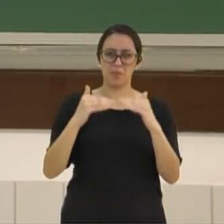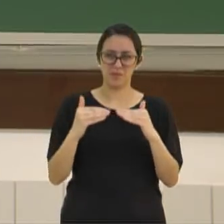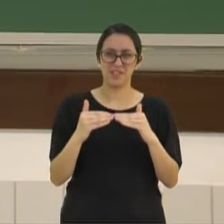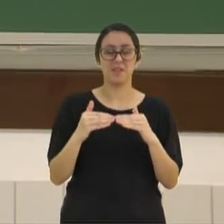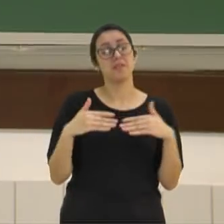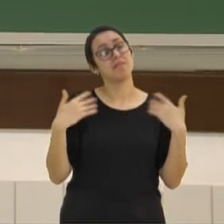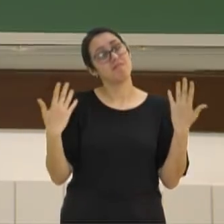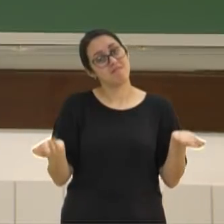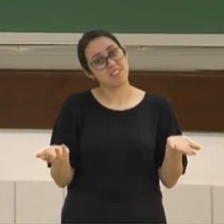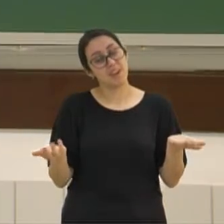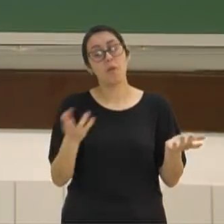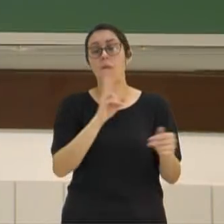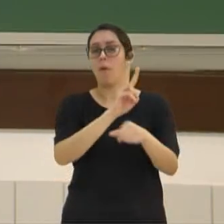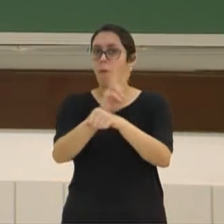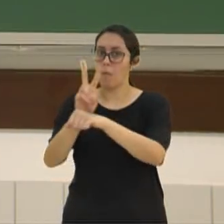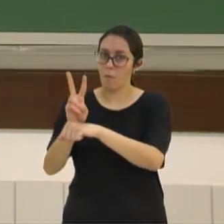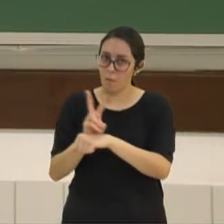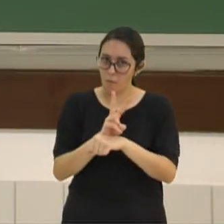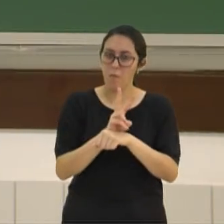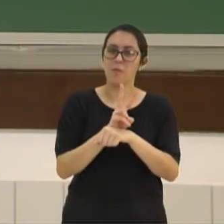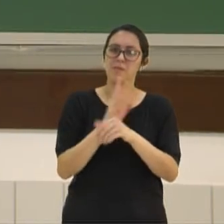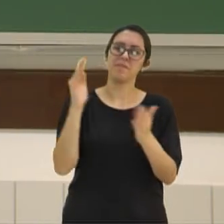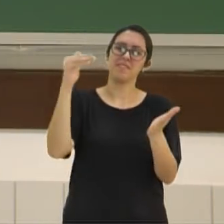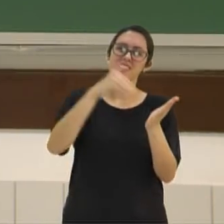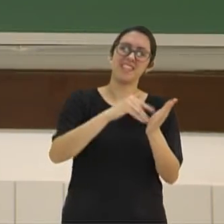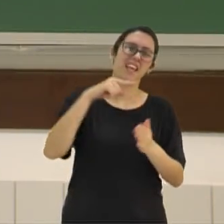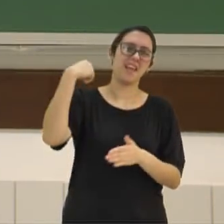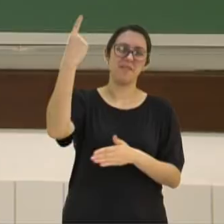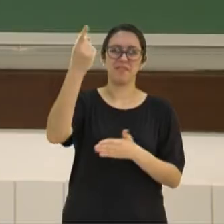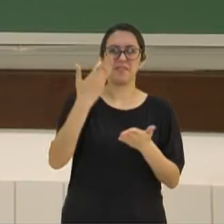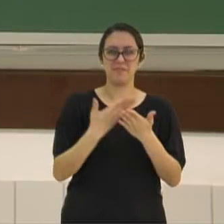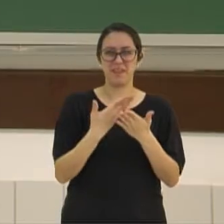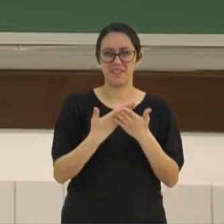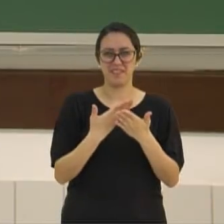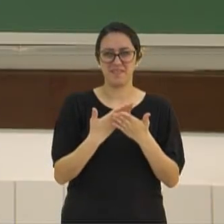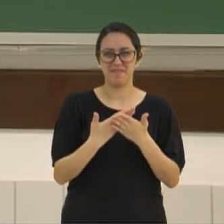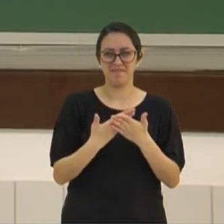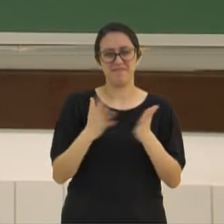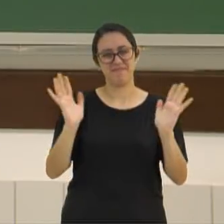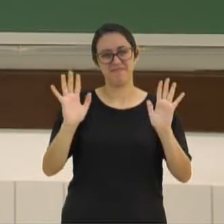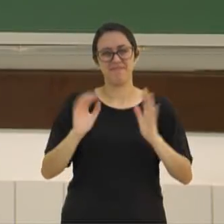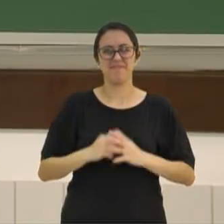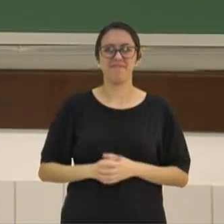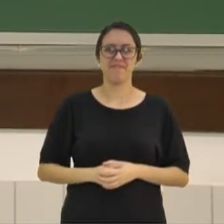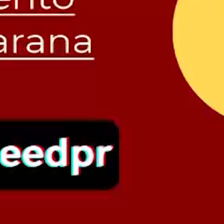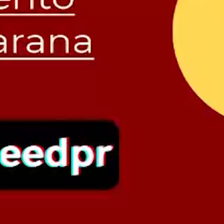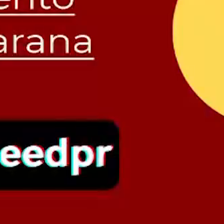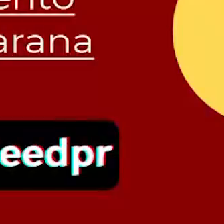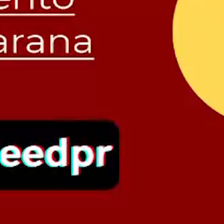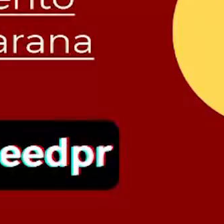Então, gente, cuidem-se e até a nossa próxima aula. Até mais!